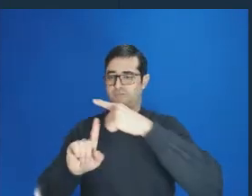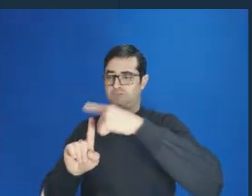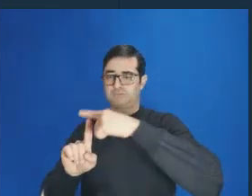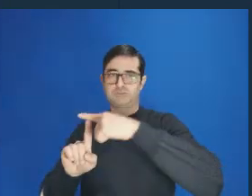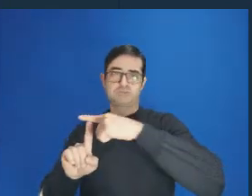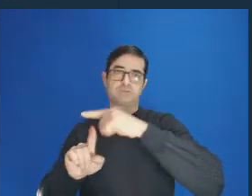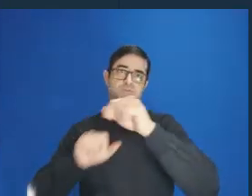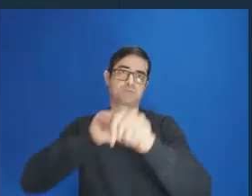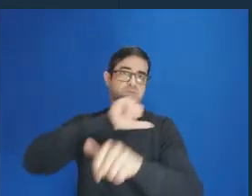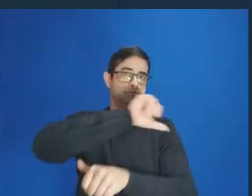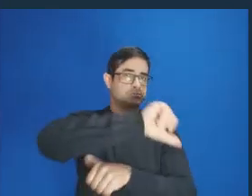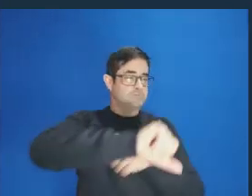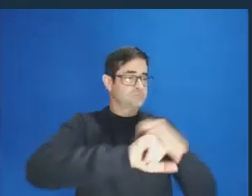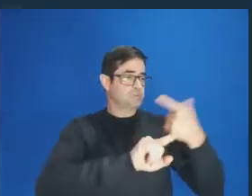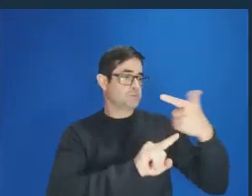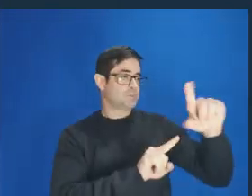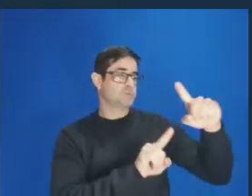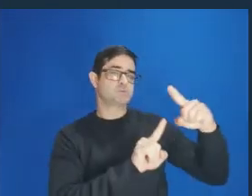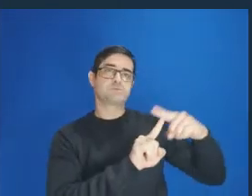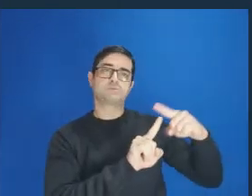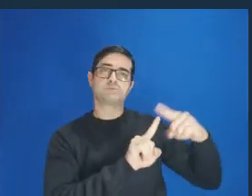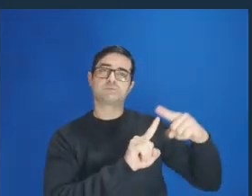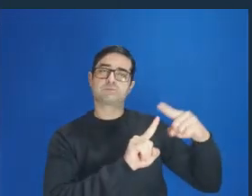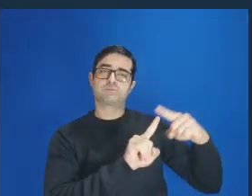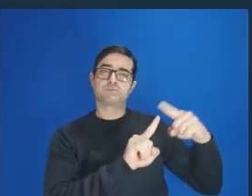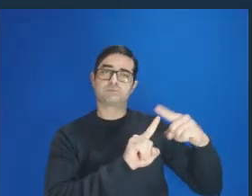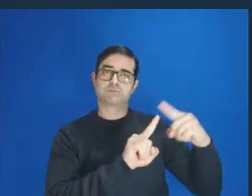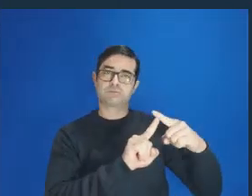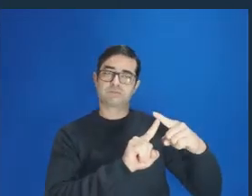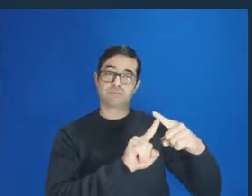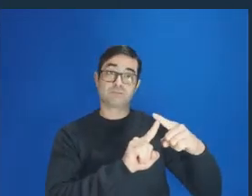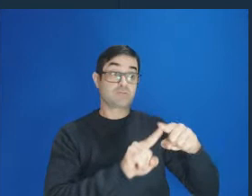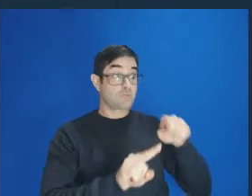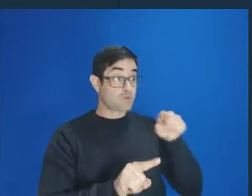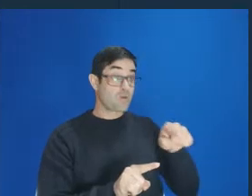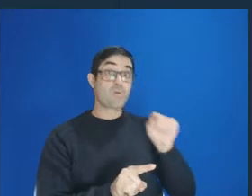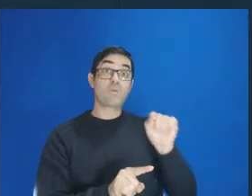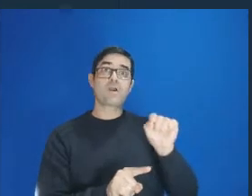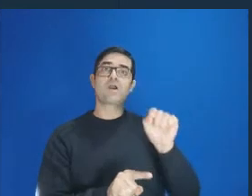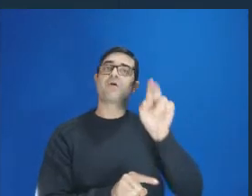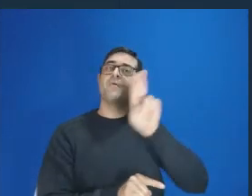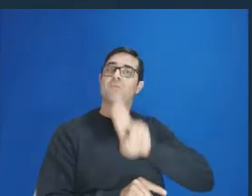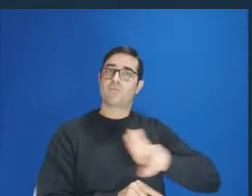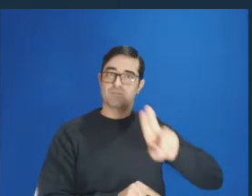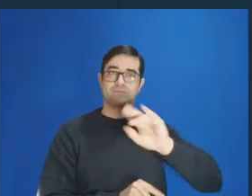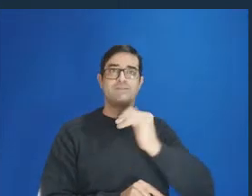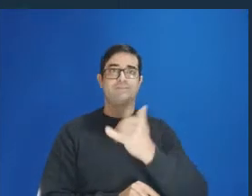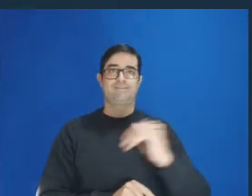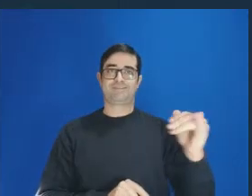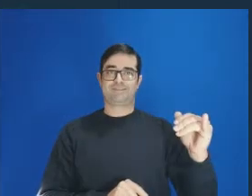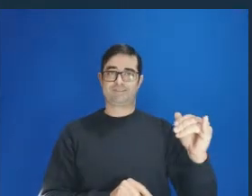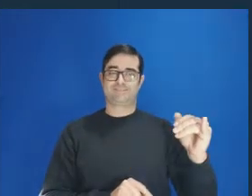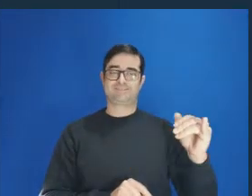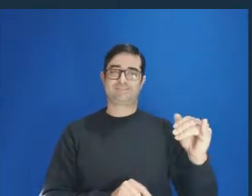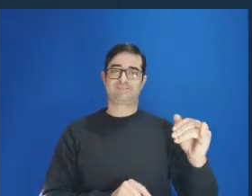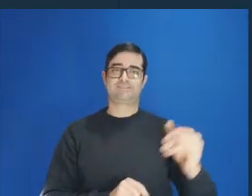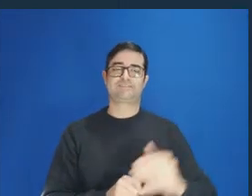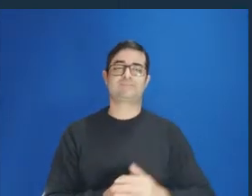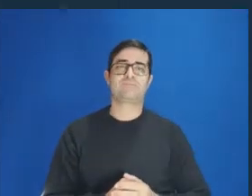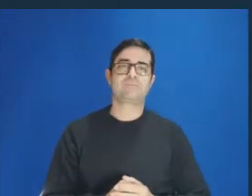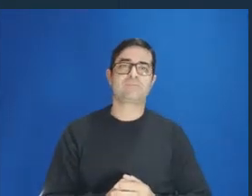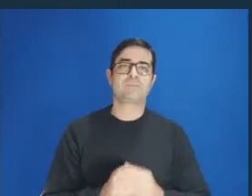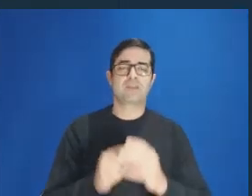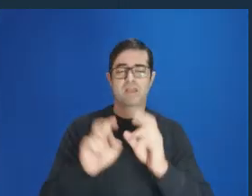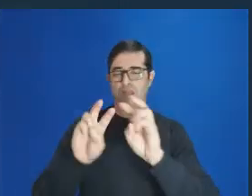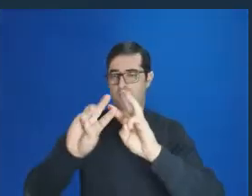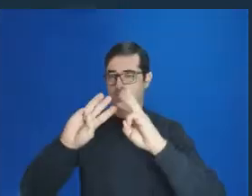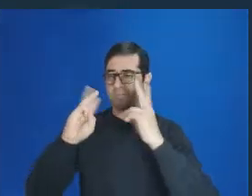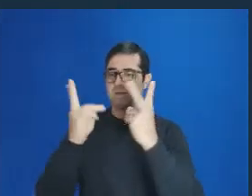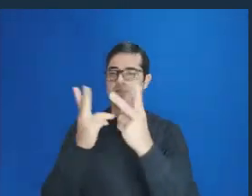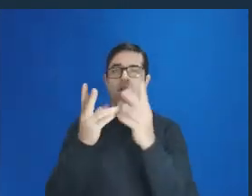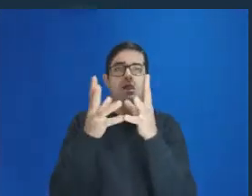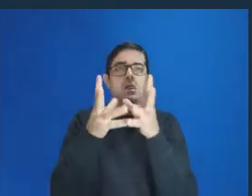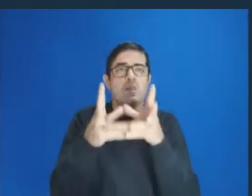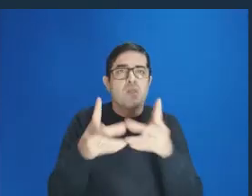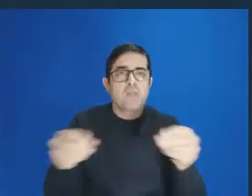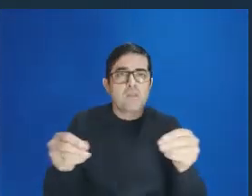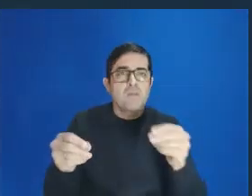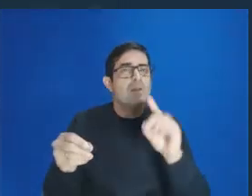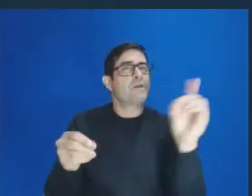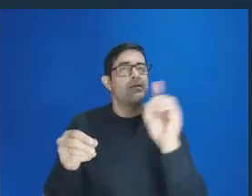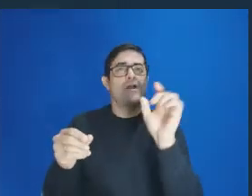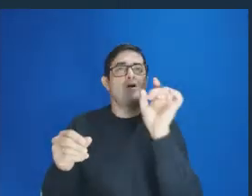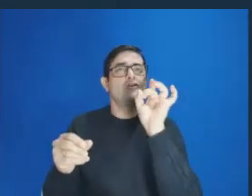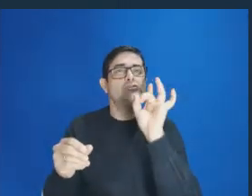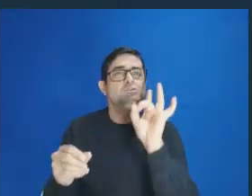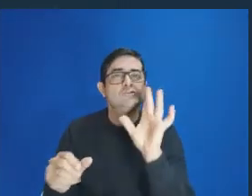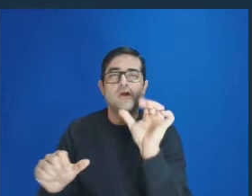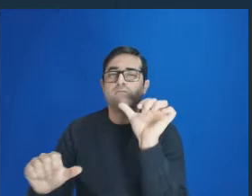outro tipo, com o consumo de energia. Então, a matéria não é destruída, ela é sempre transformada e transportada,